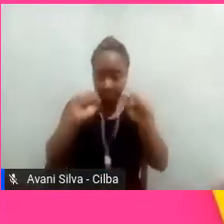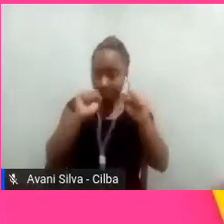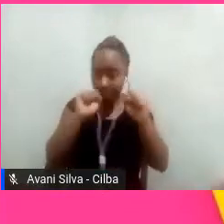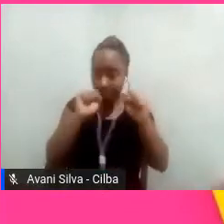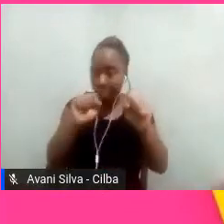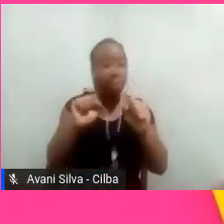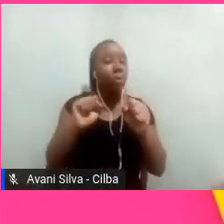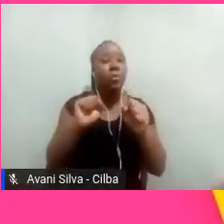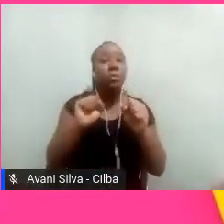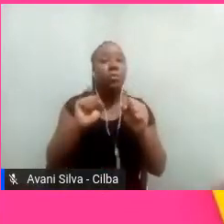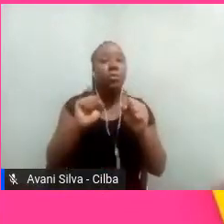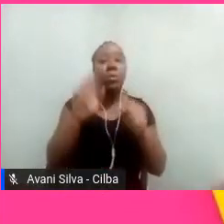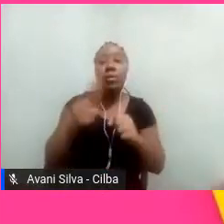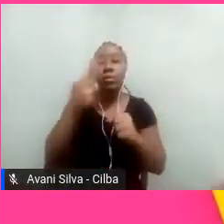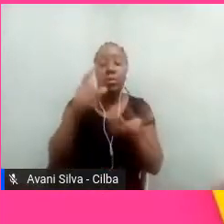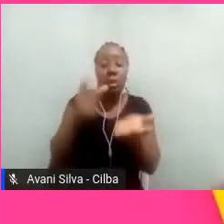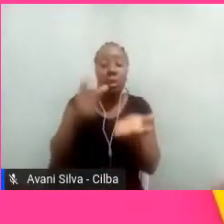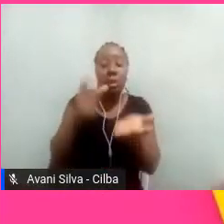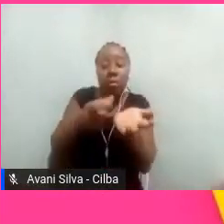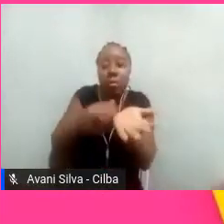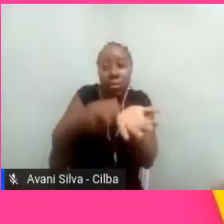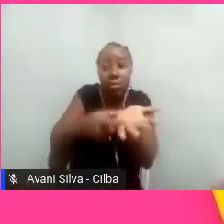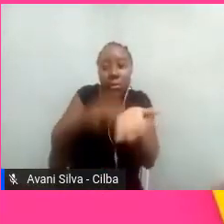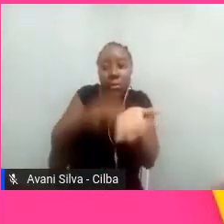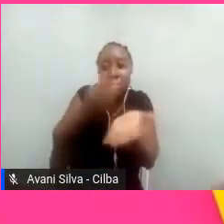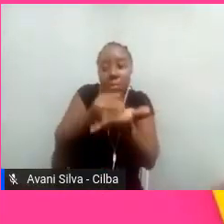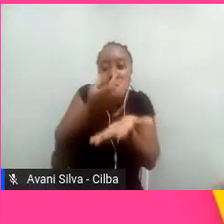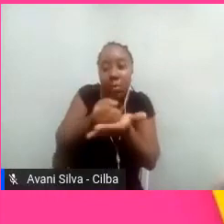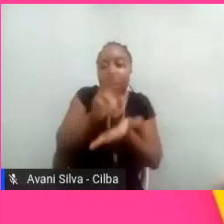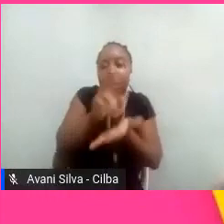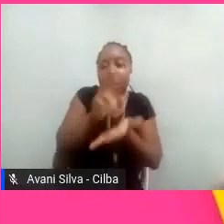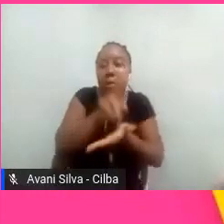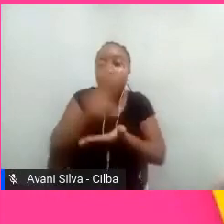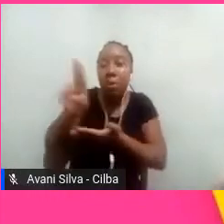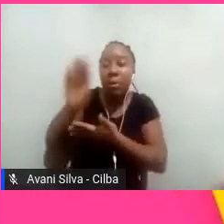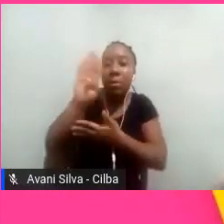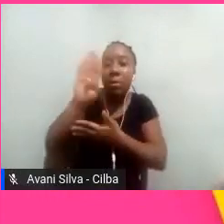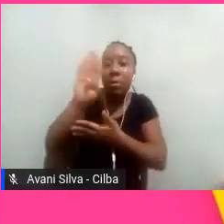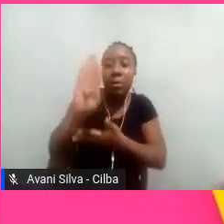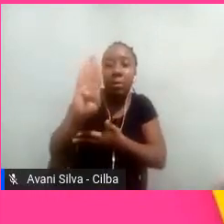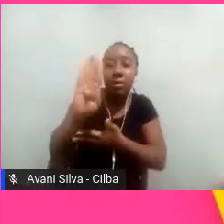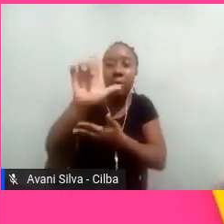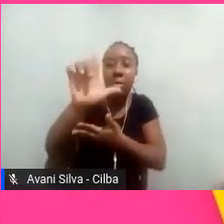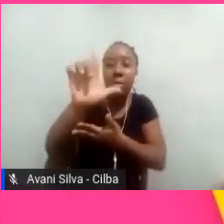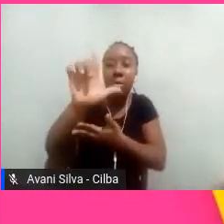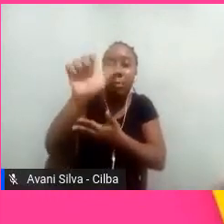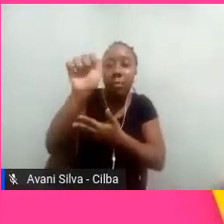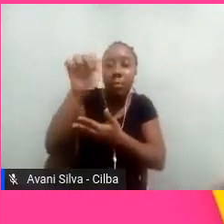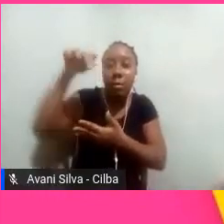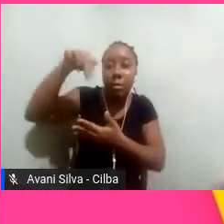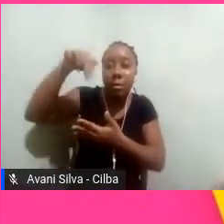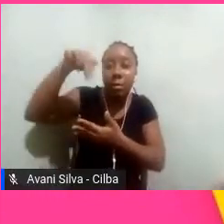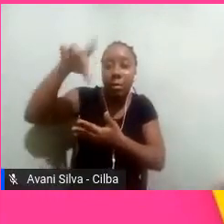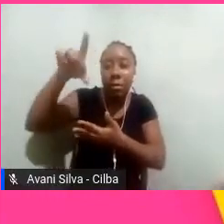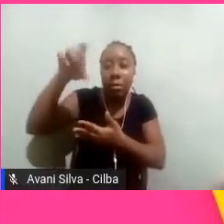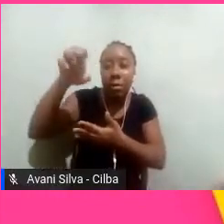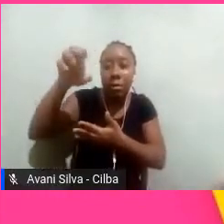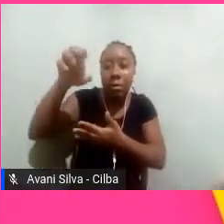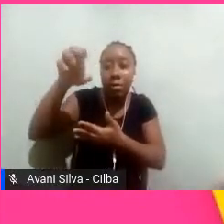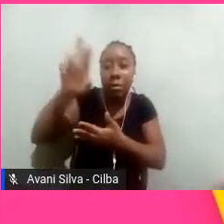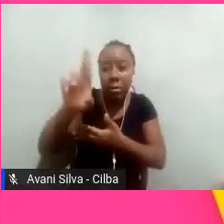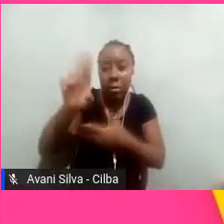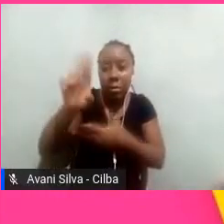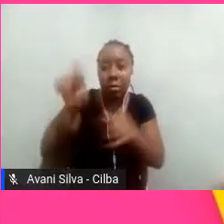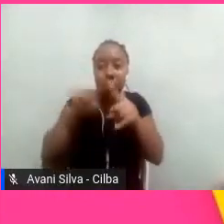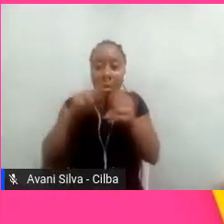através do programa chamado Blender, ok? O programa Blender, e o aplicativo Paper.